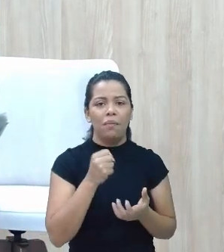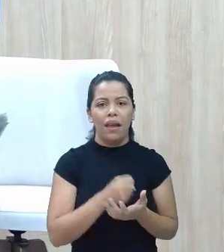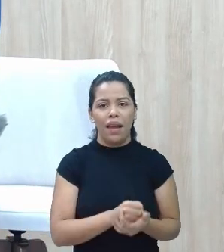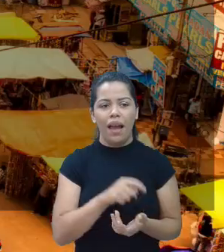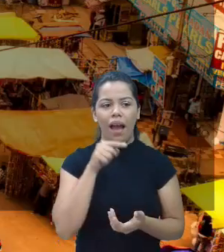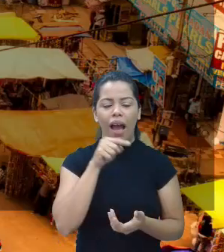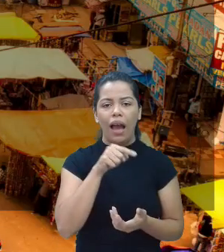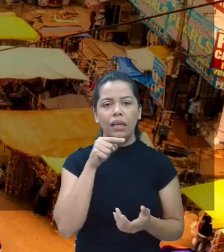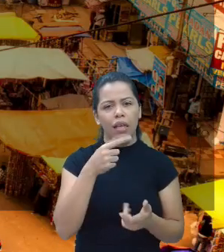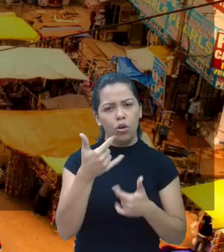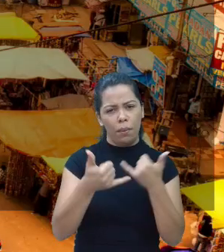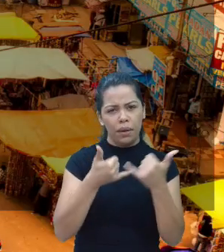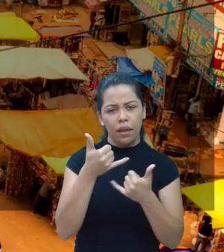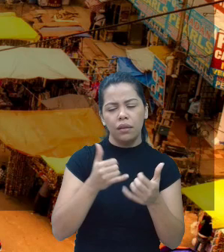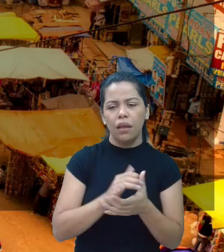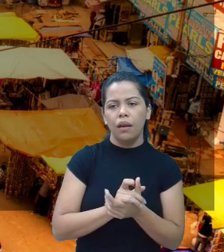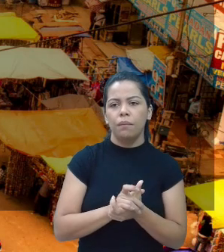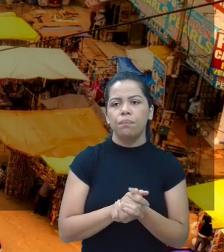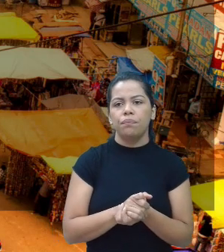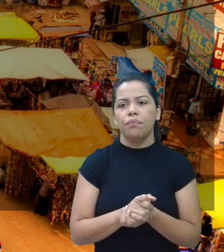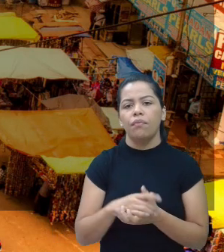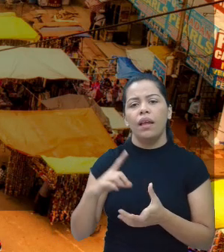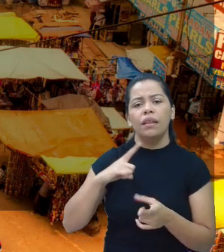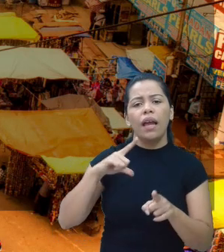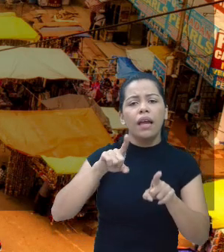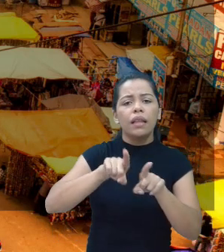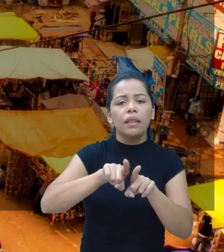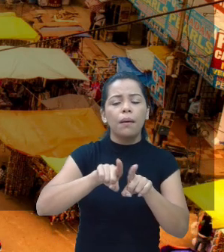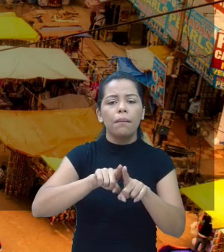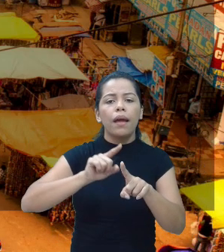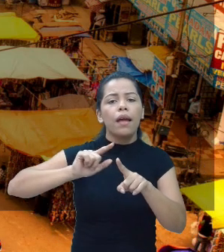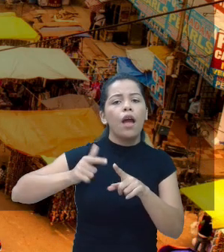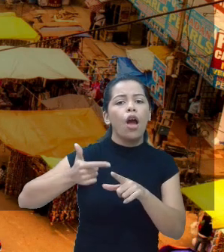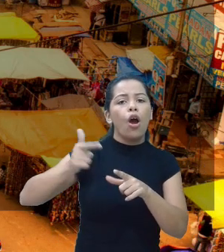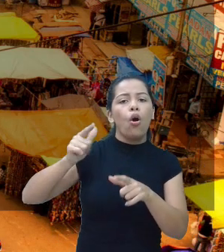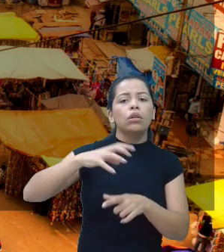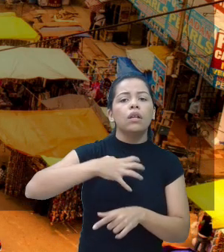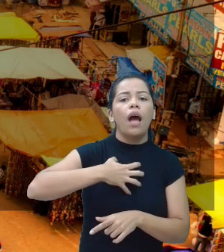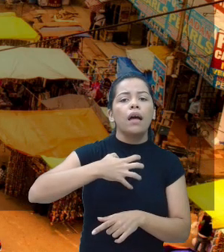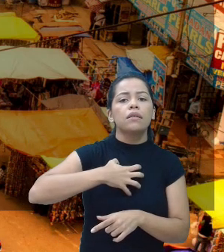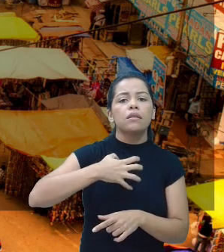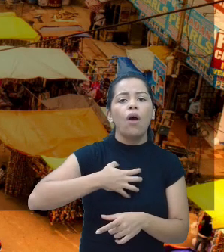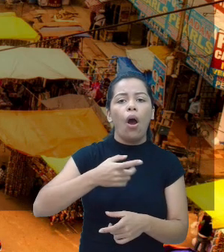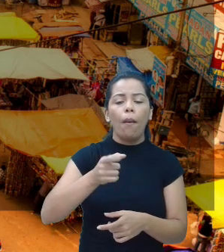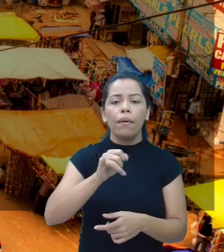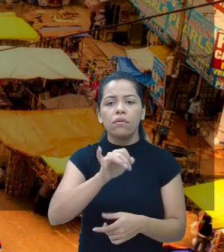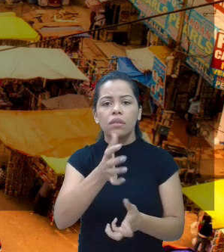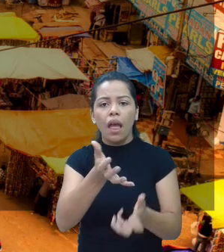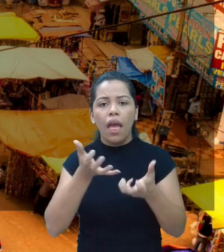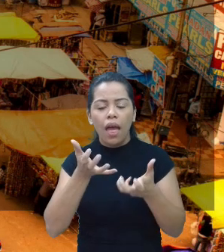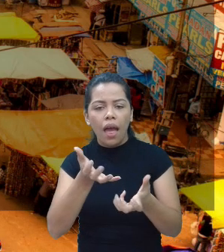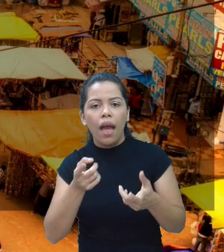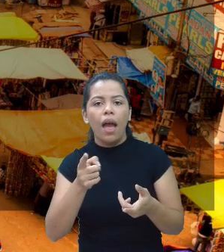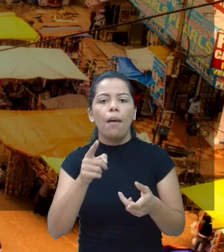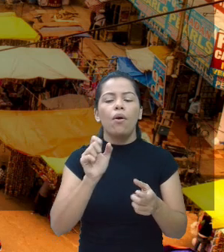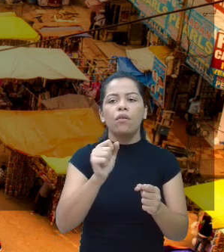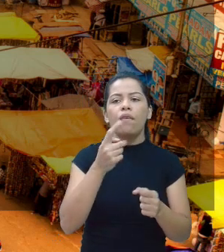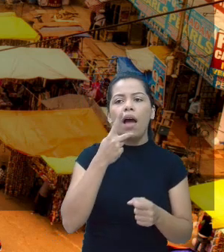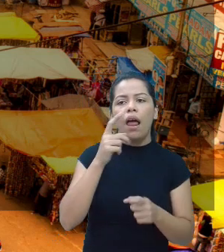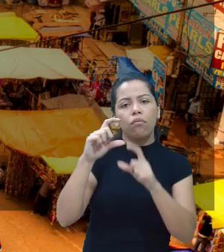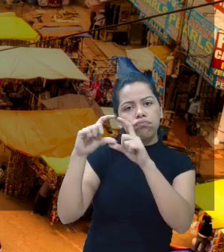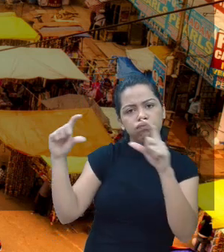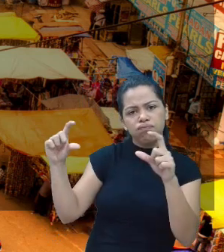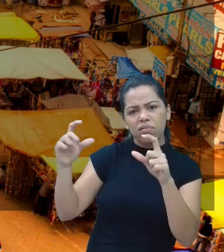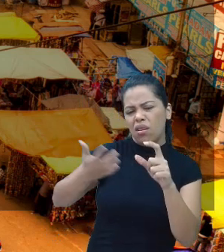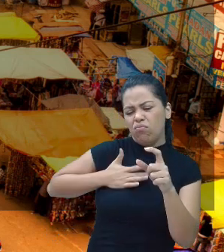quando você não gosta, tem formas também gradual de você se expressar. Quer tal coisa, você vai e diz, no thanks. Não,